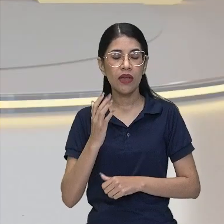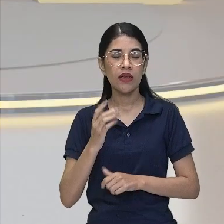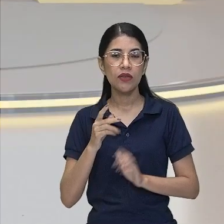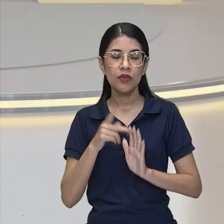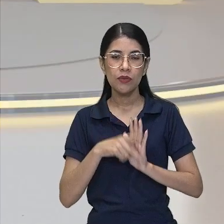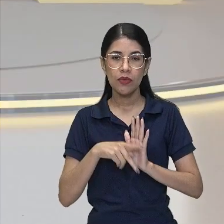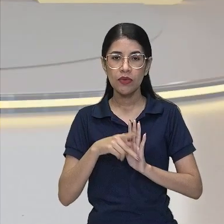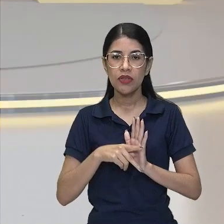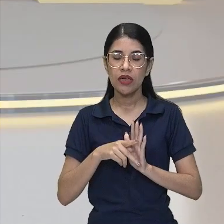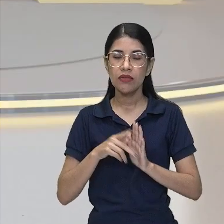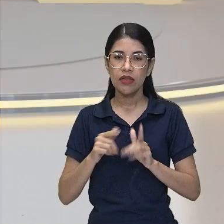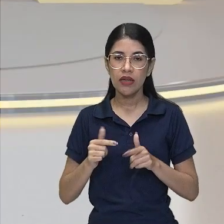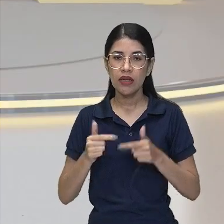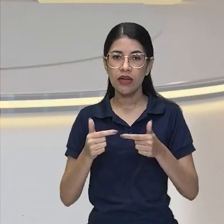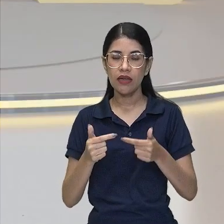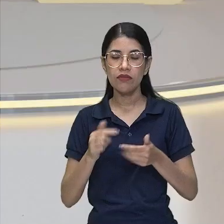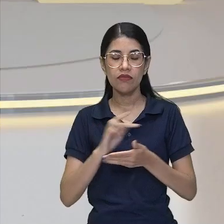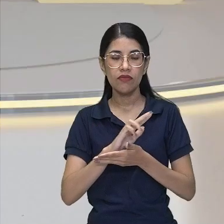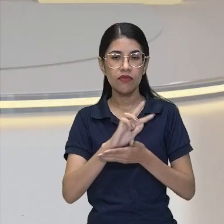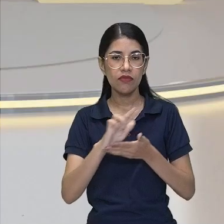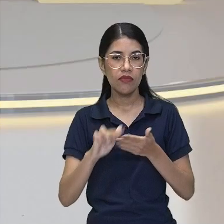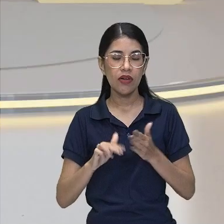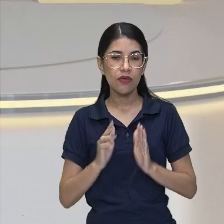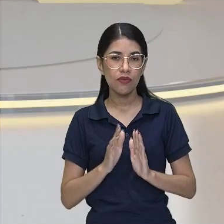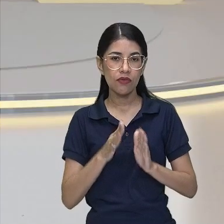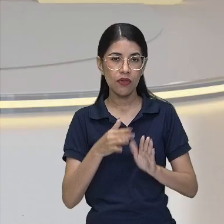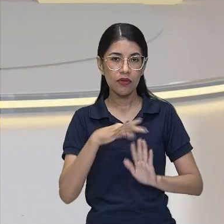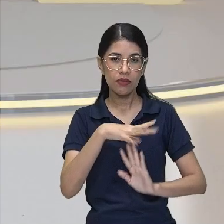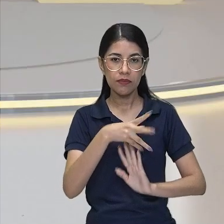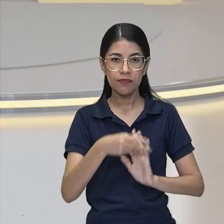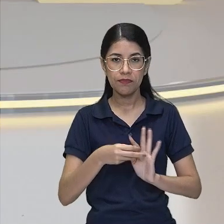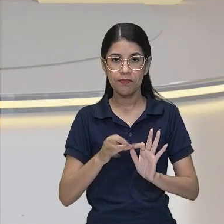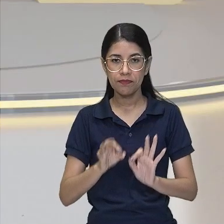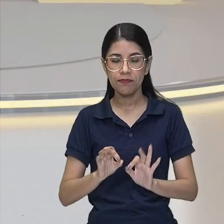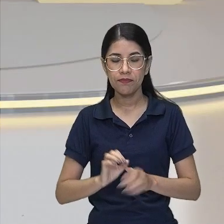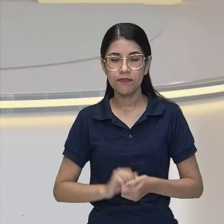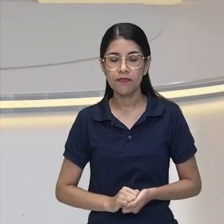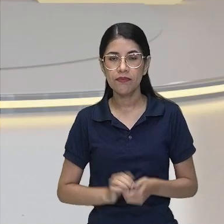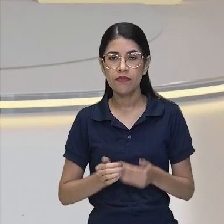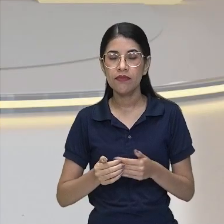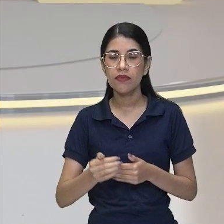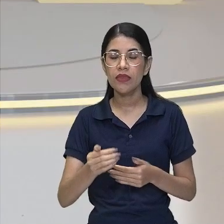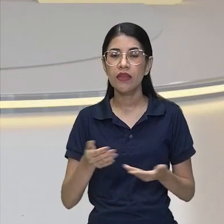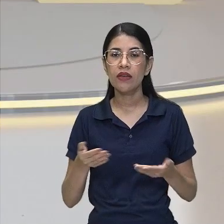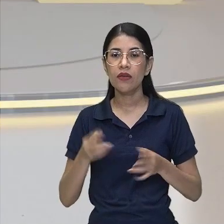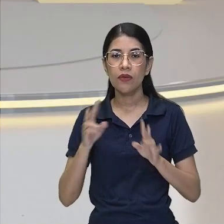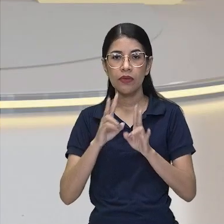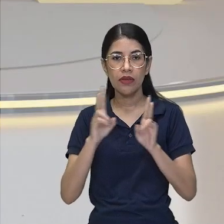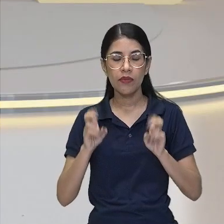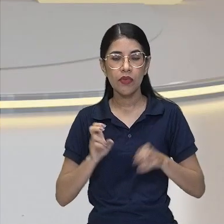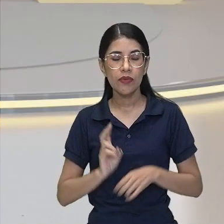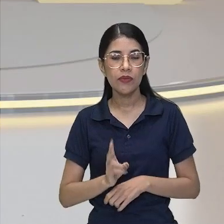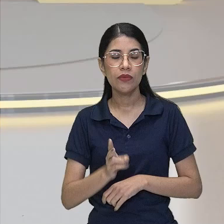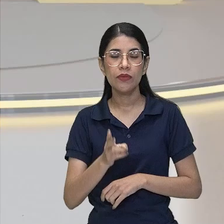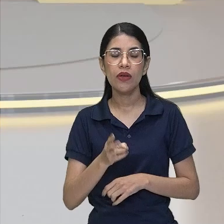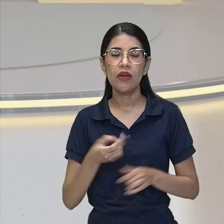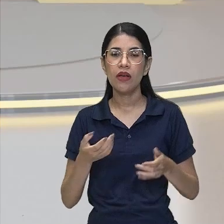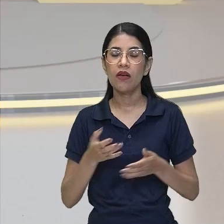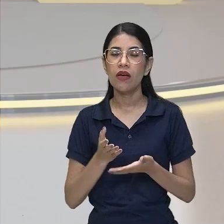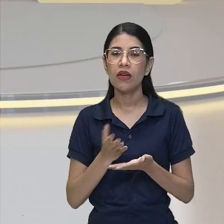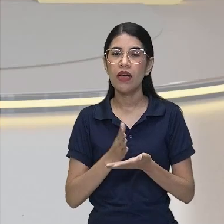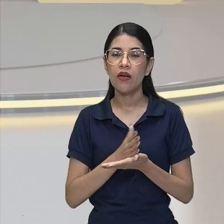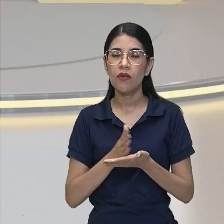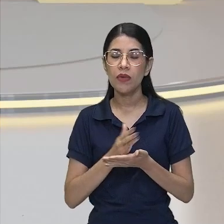esses projetos relacionados à Amazônia, tá certo? Seguindo então sobre esse tema, nós temos aqui alguns